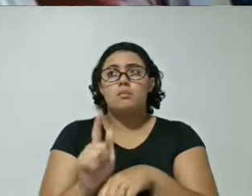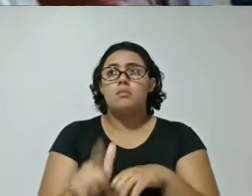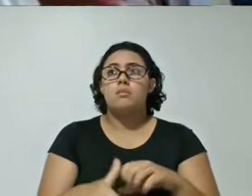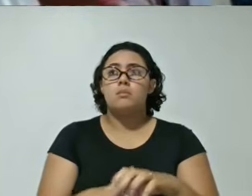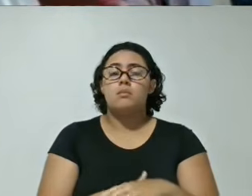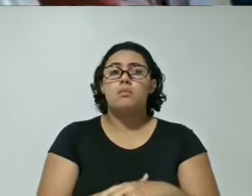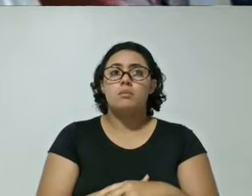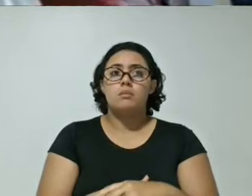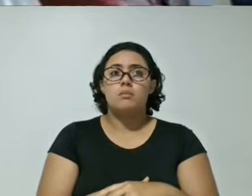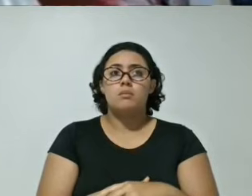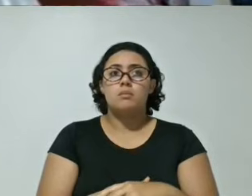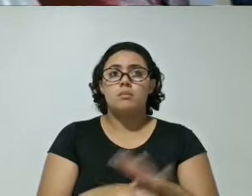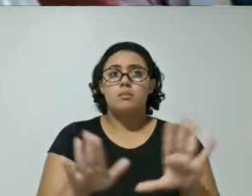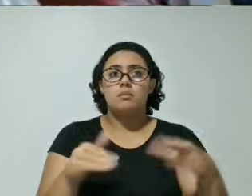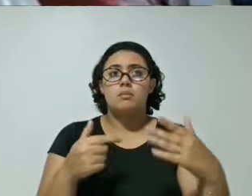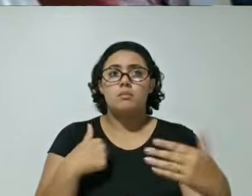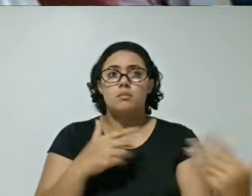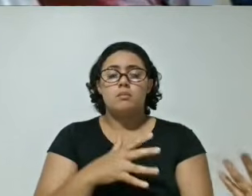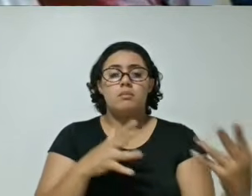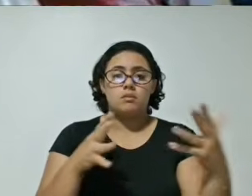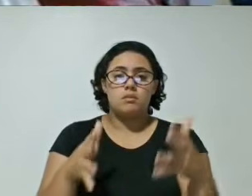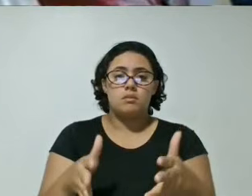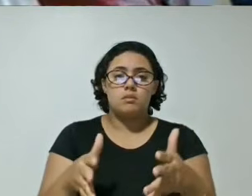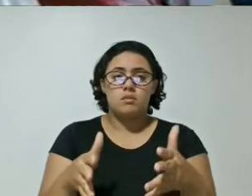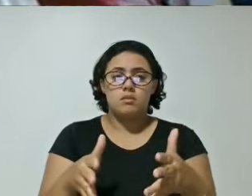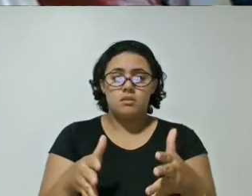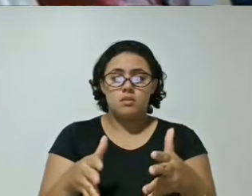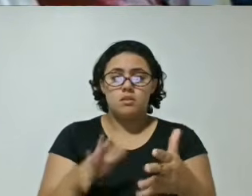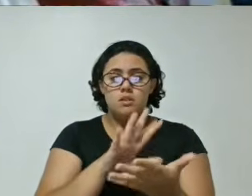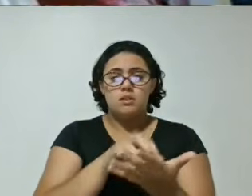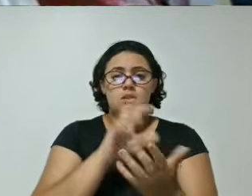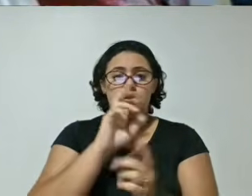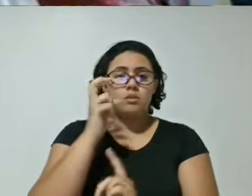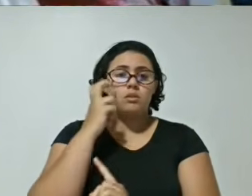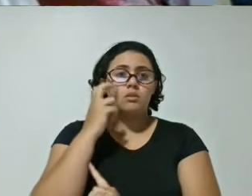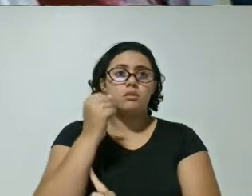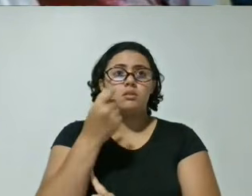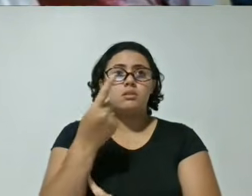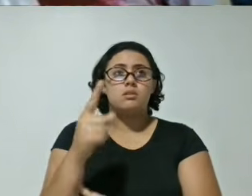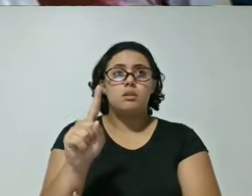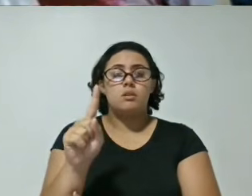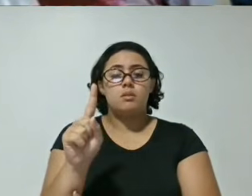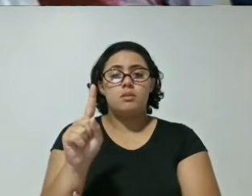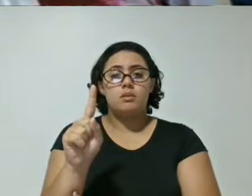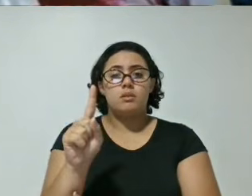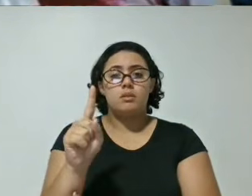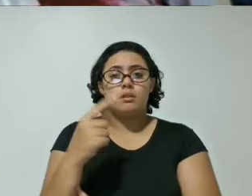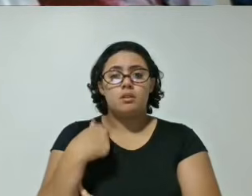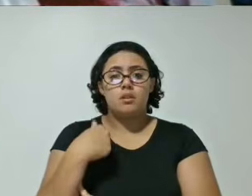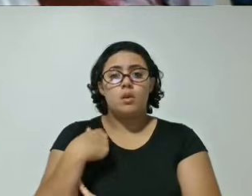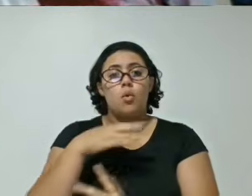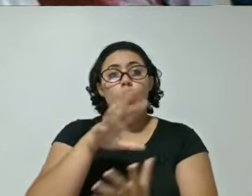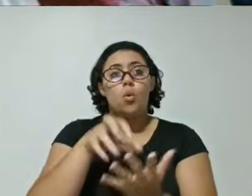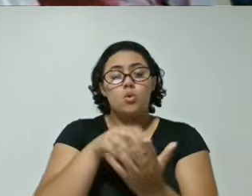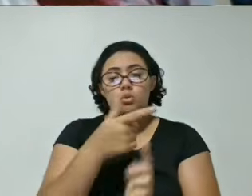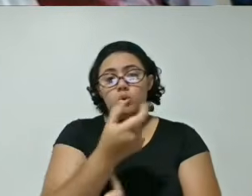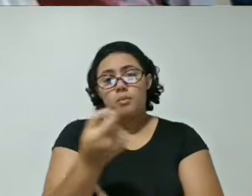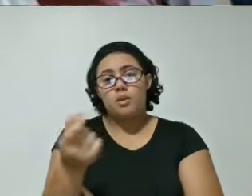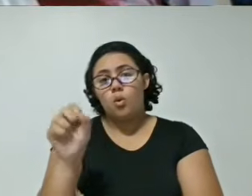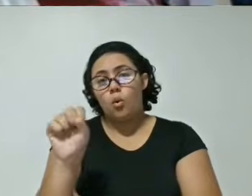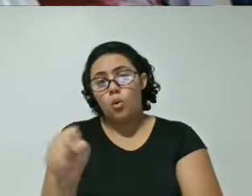Então, eu cheguei no Centro Cultural São Bernardo, né, eu fiz concurso em 2008, né,